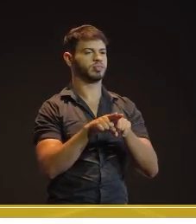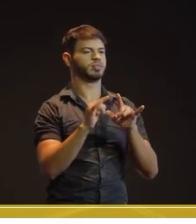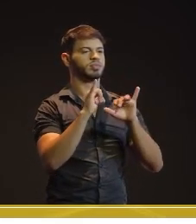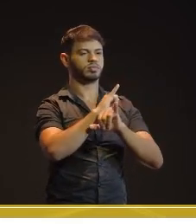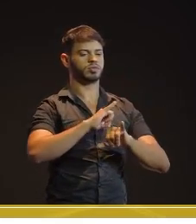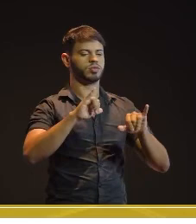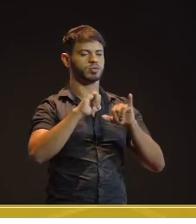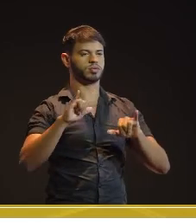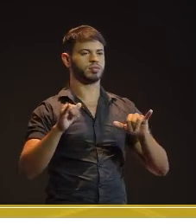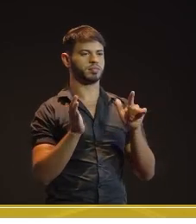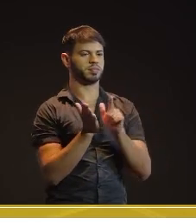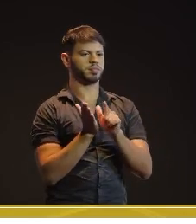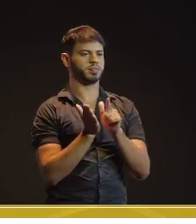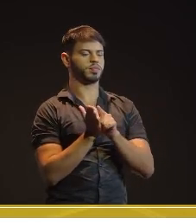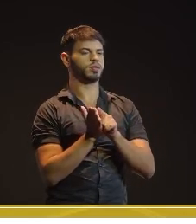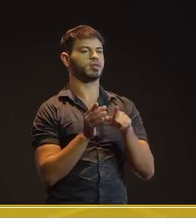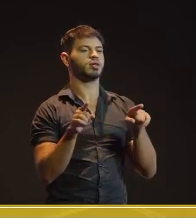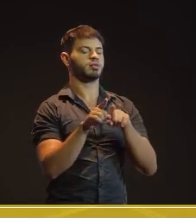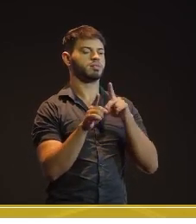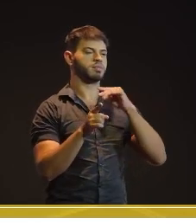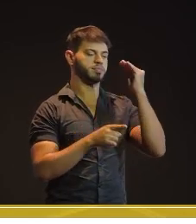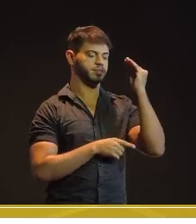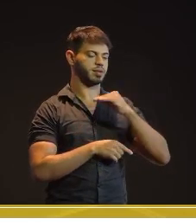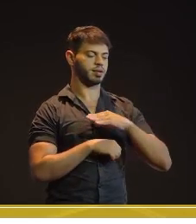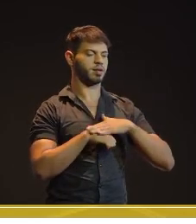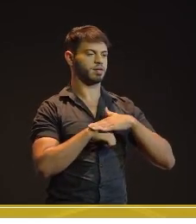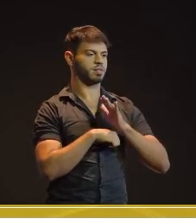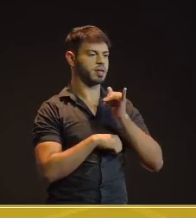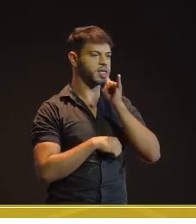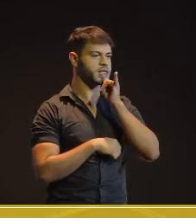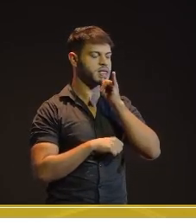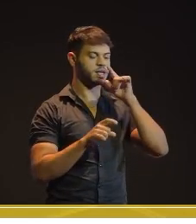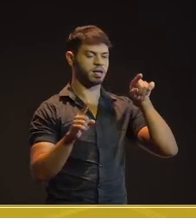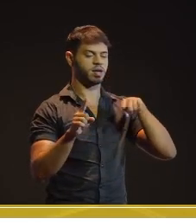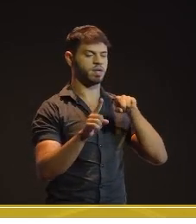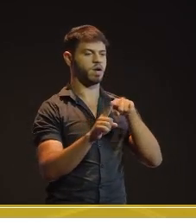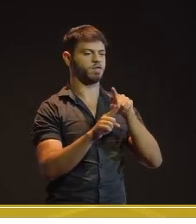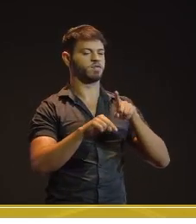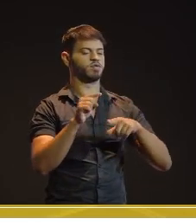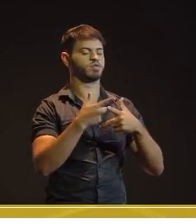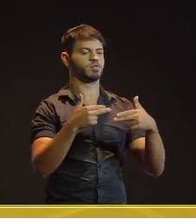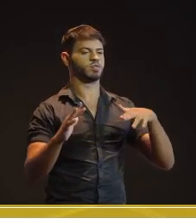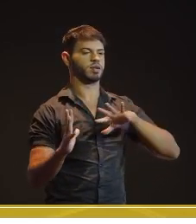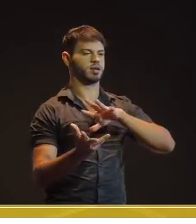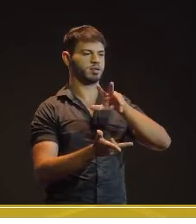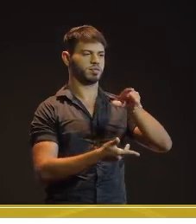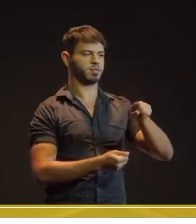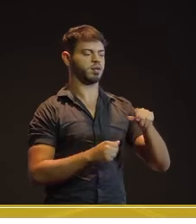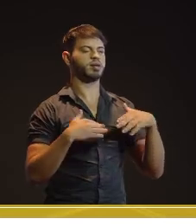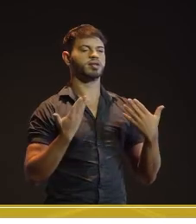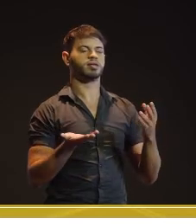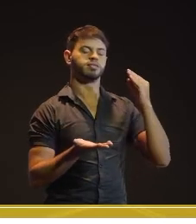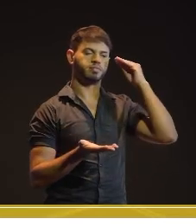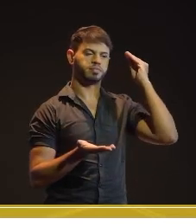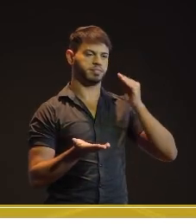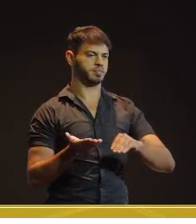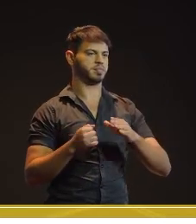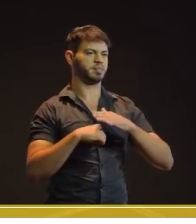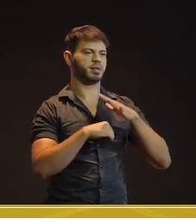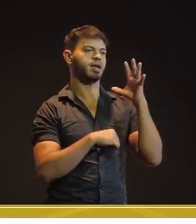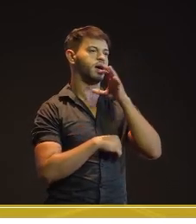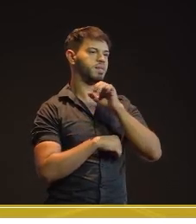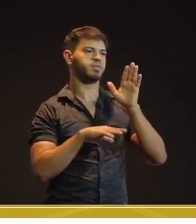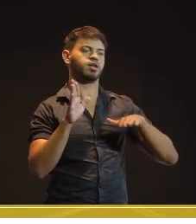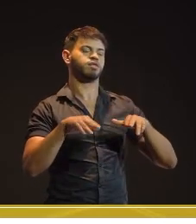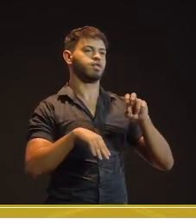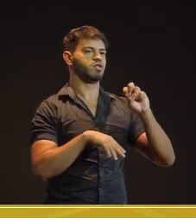catálogo, que degradam mais. Os módulos, por exemplo, são os alvos hoje do mercado mundial. Estão degradando muito mais rápido, talvez